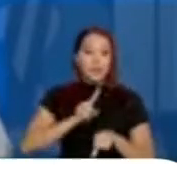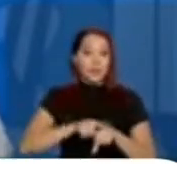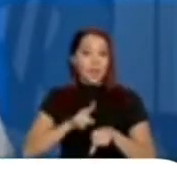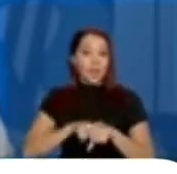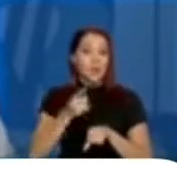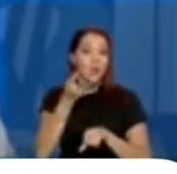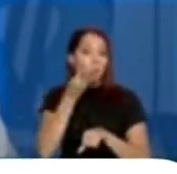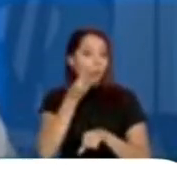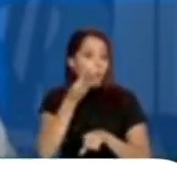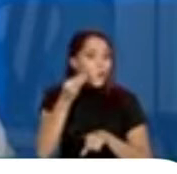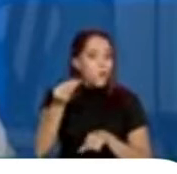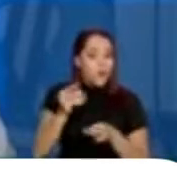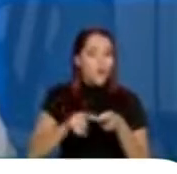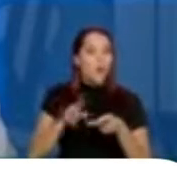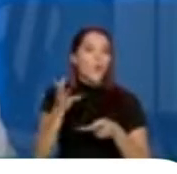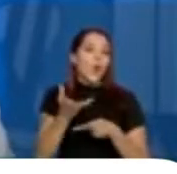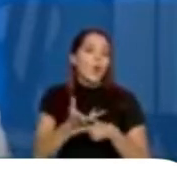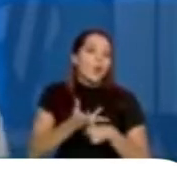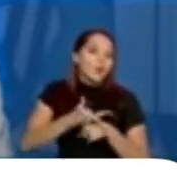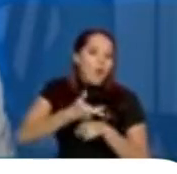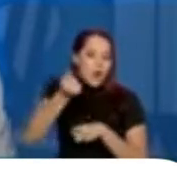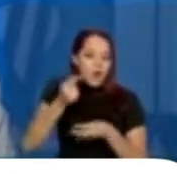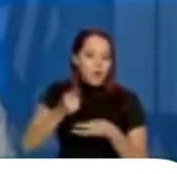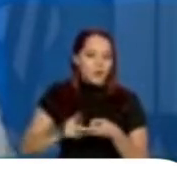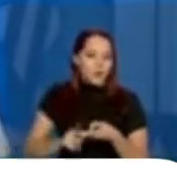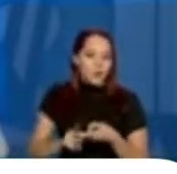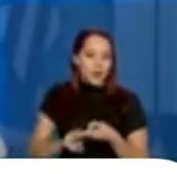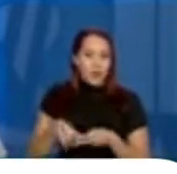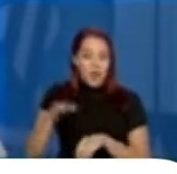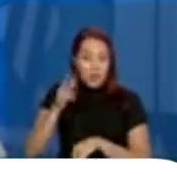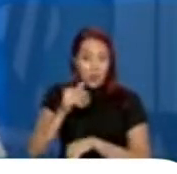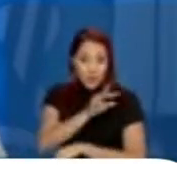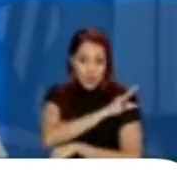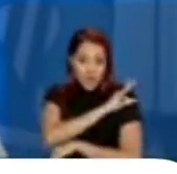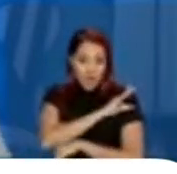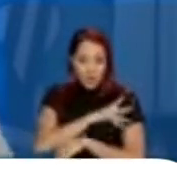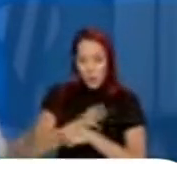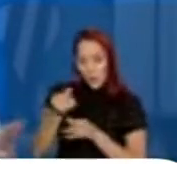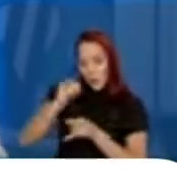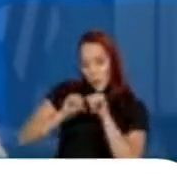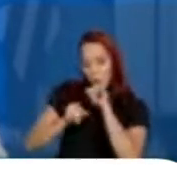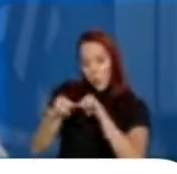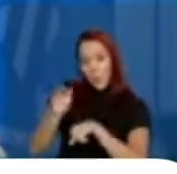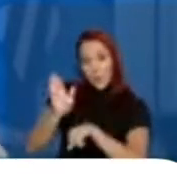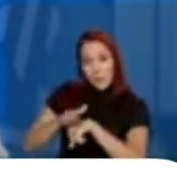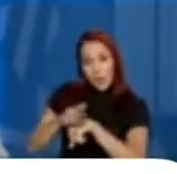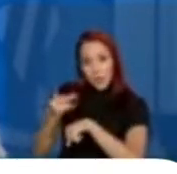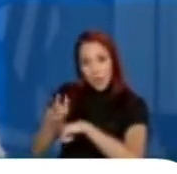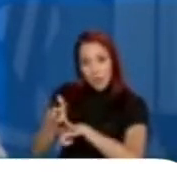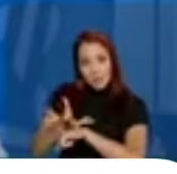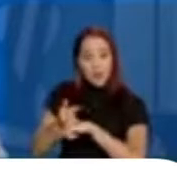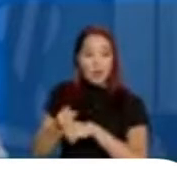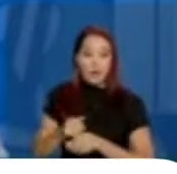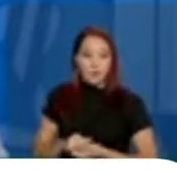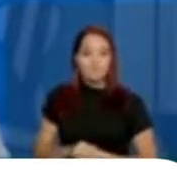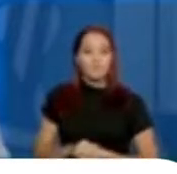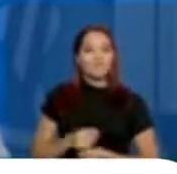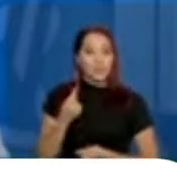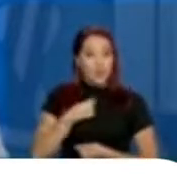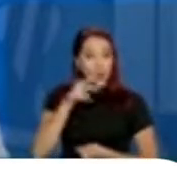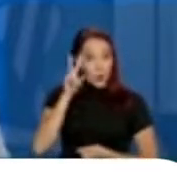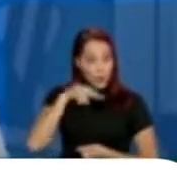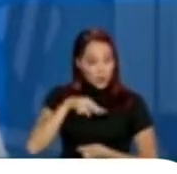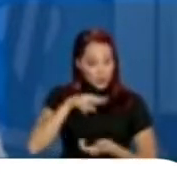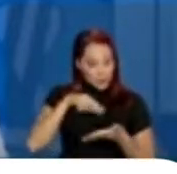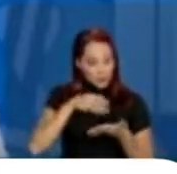coleta, a qualidade da amostra, a habilidade do técnico que está processando. Recentemente eu li um estudo mostrando